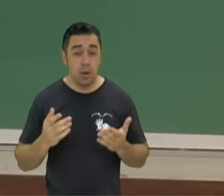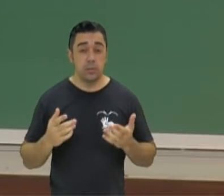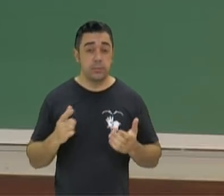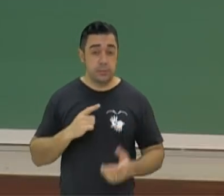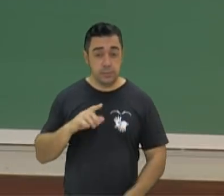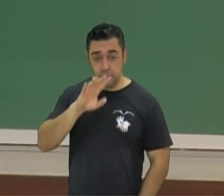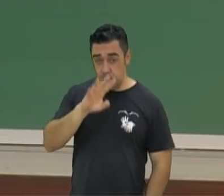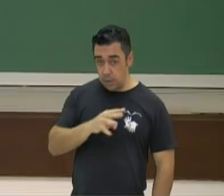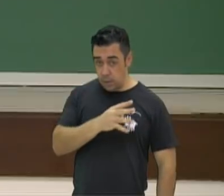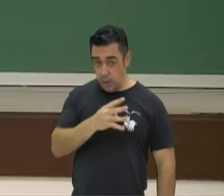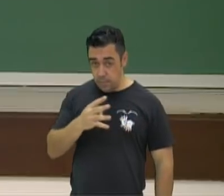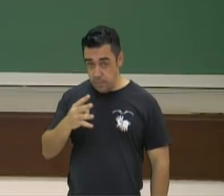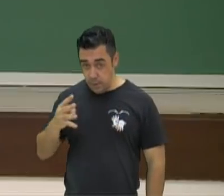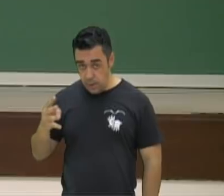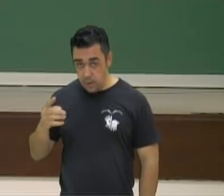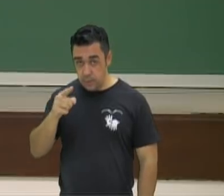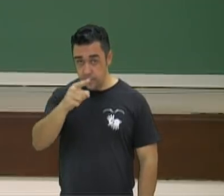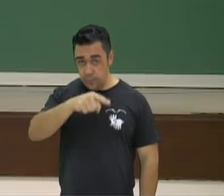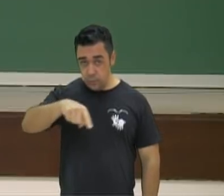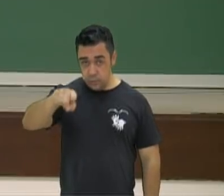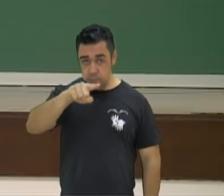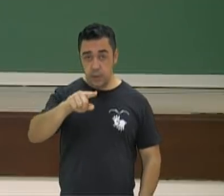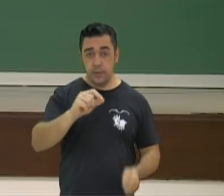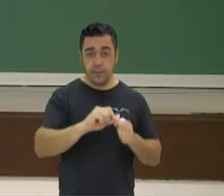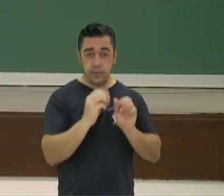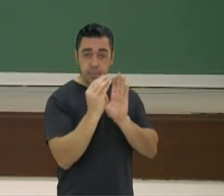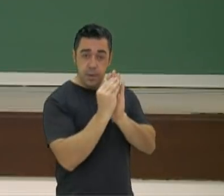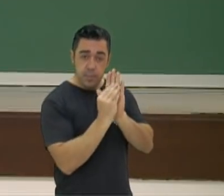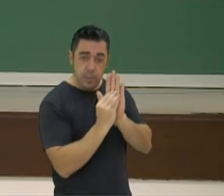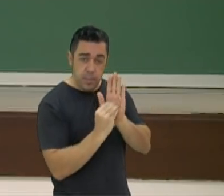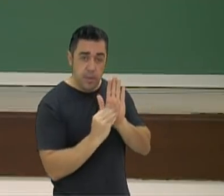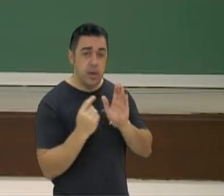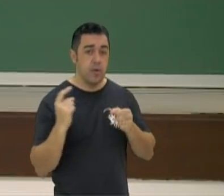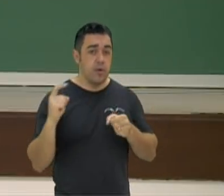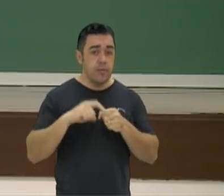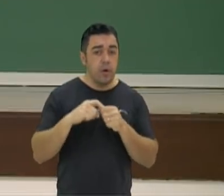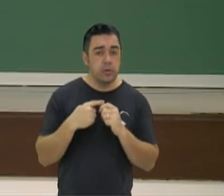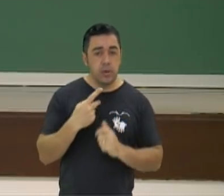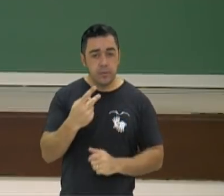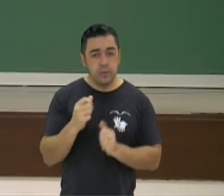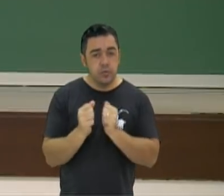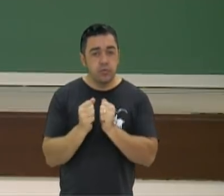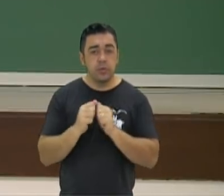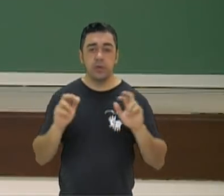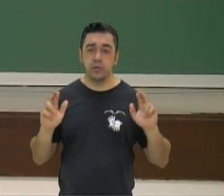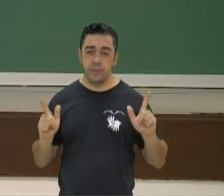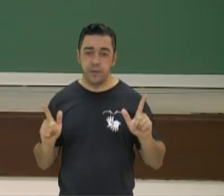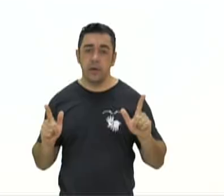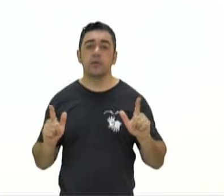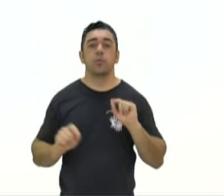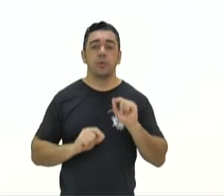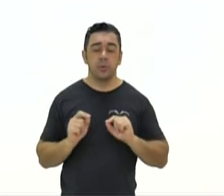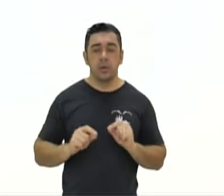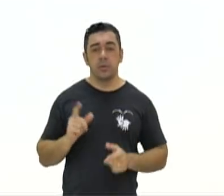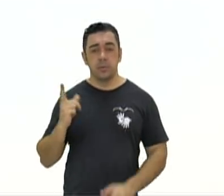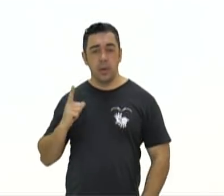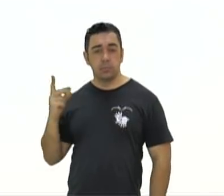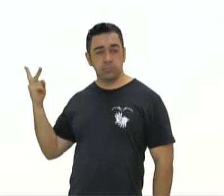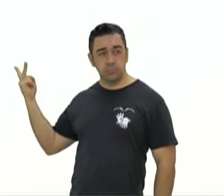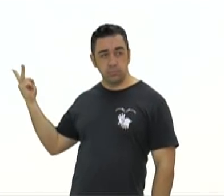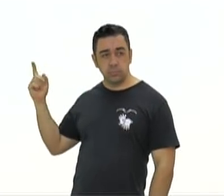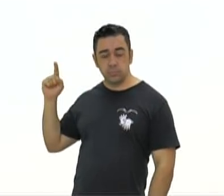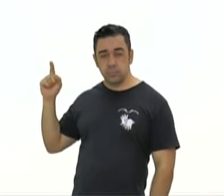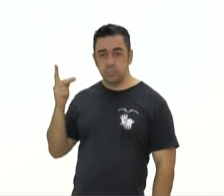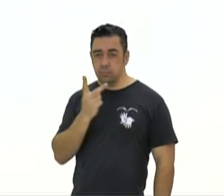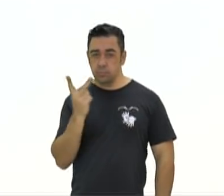essa tabela um pouquinho aqui para vocês vão preencher e eu volto para a gente preencher junto sobre a diferença entre a homologia e a analogia, tá? Eu quero que vocês